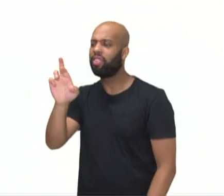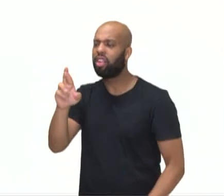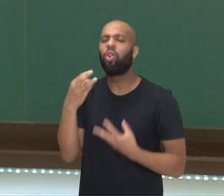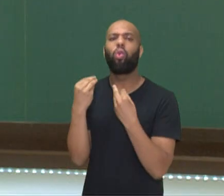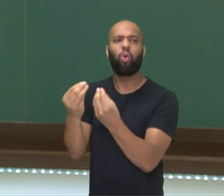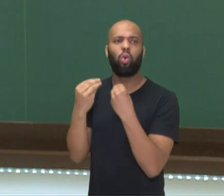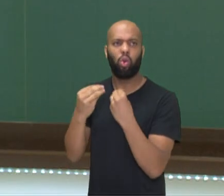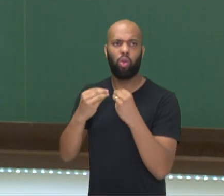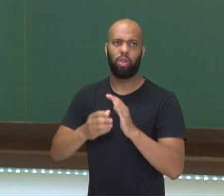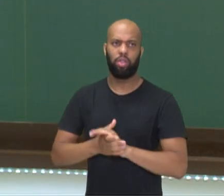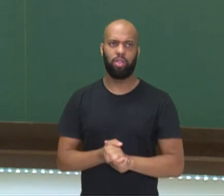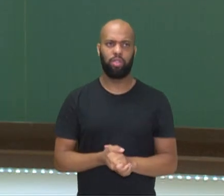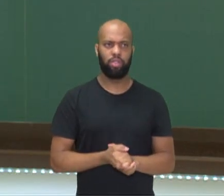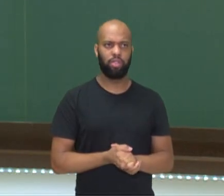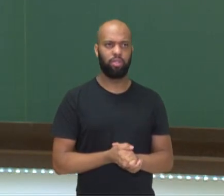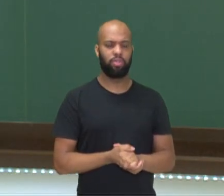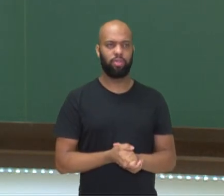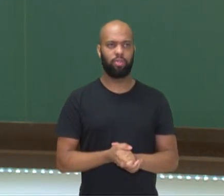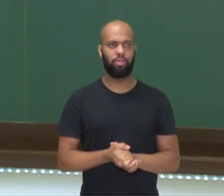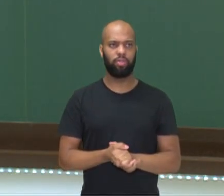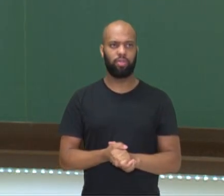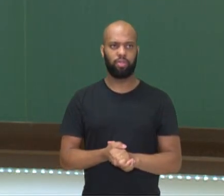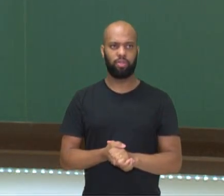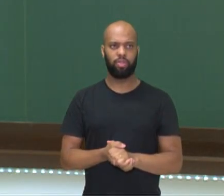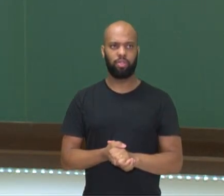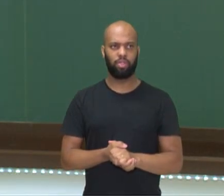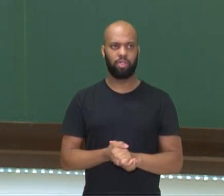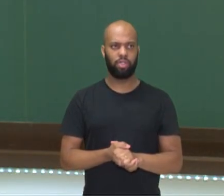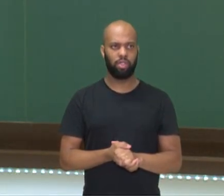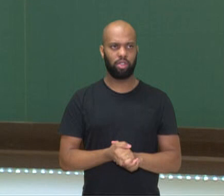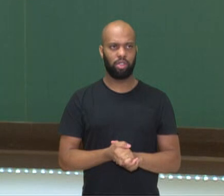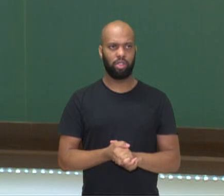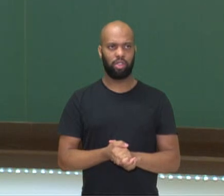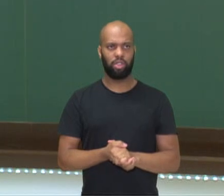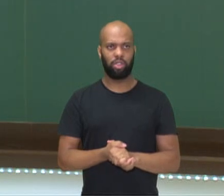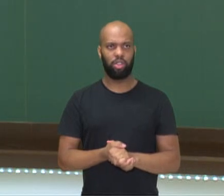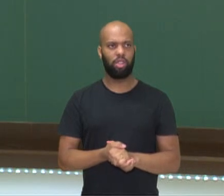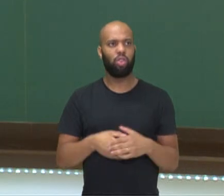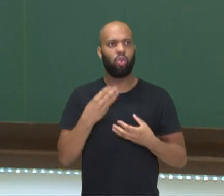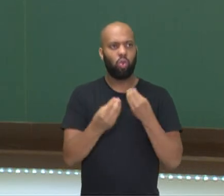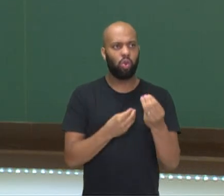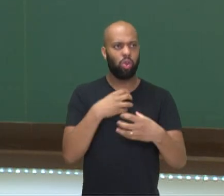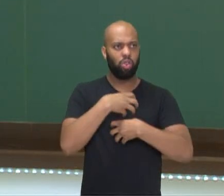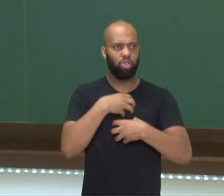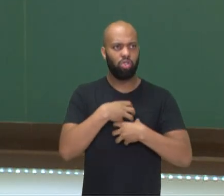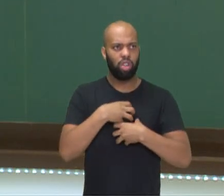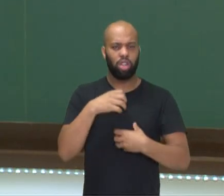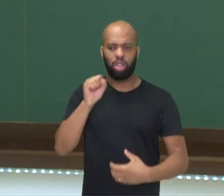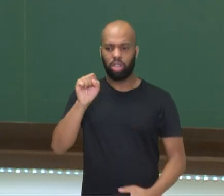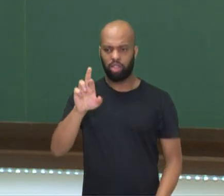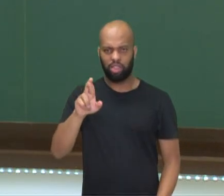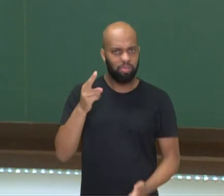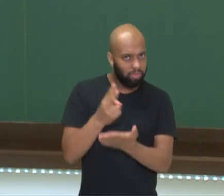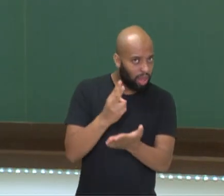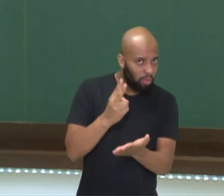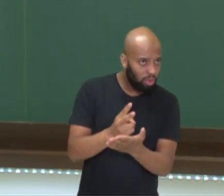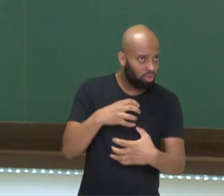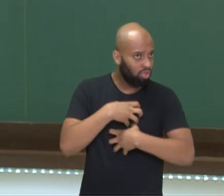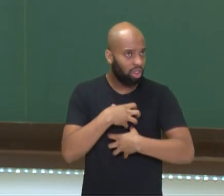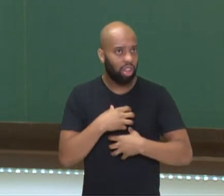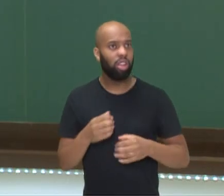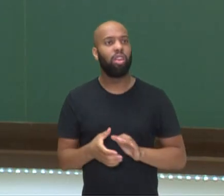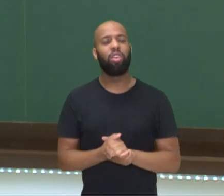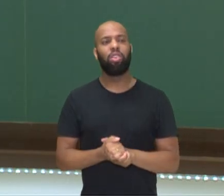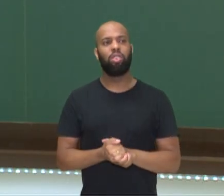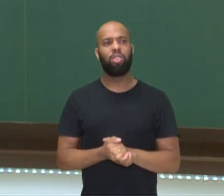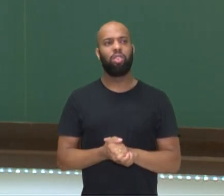mexicano, verdade? Tu ser mexicano, verdade? Será que eu conjugo dessa forma? Será que o verbo ser fica assim? Veja como é que